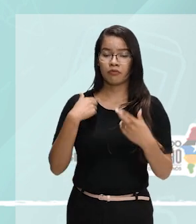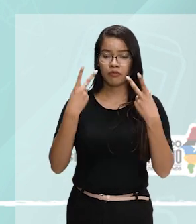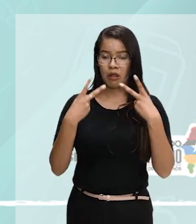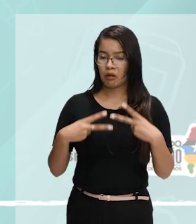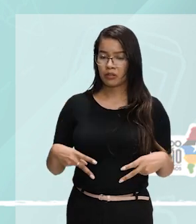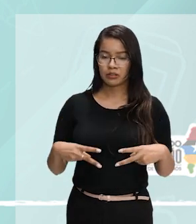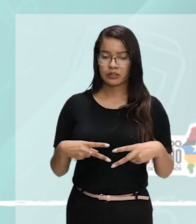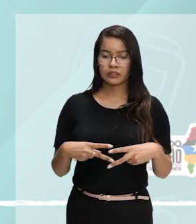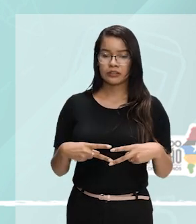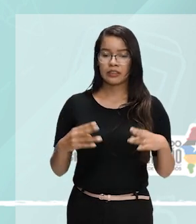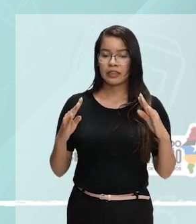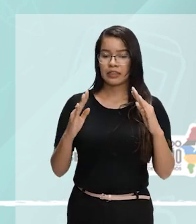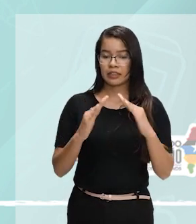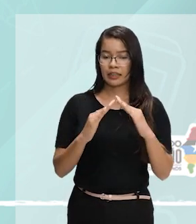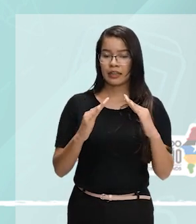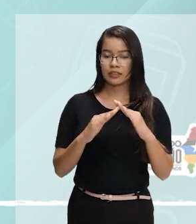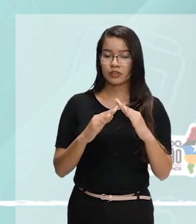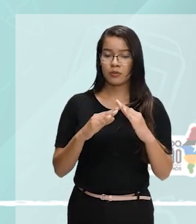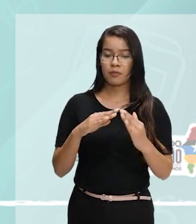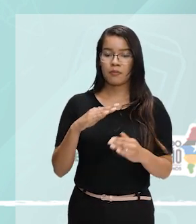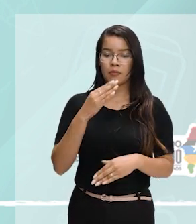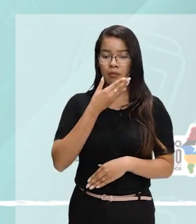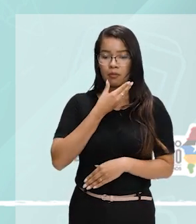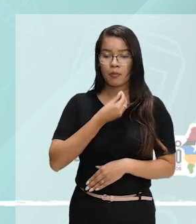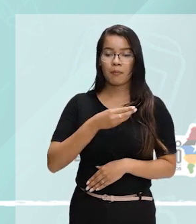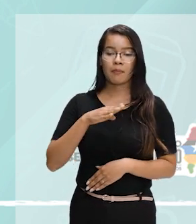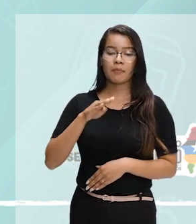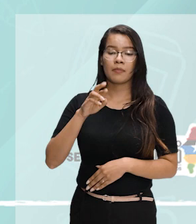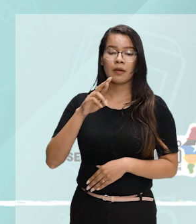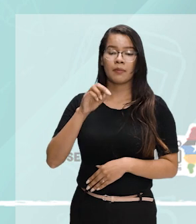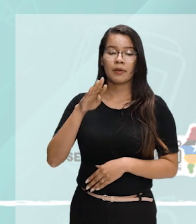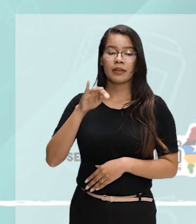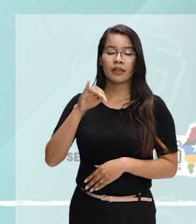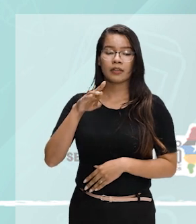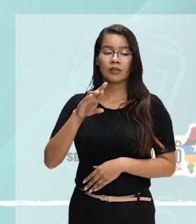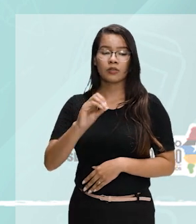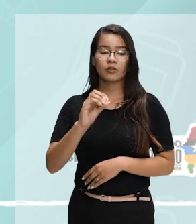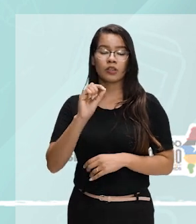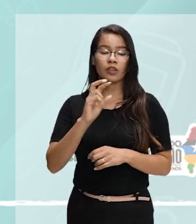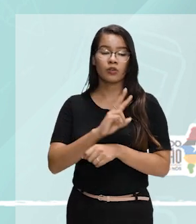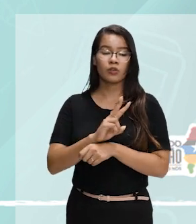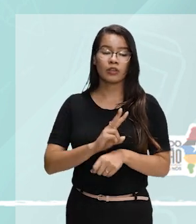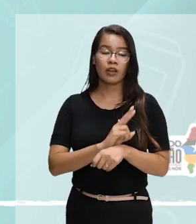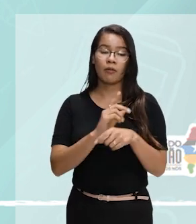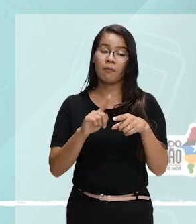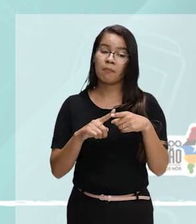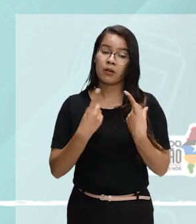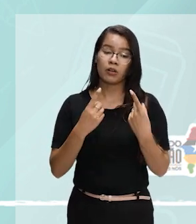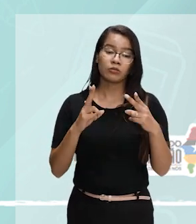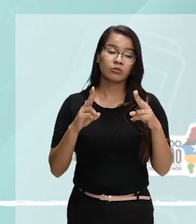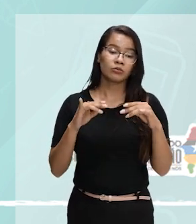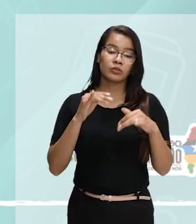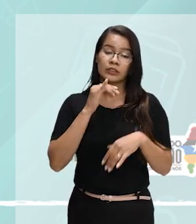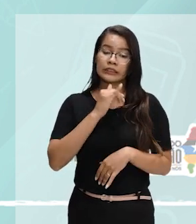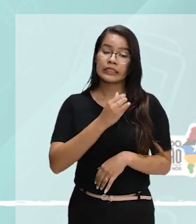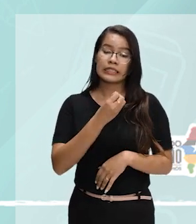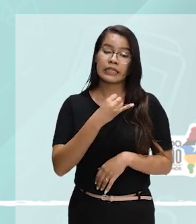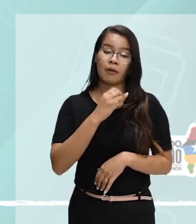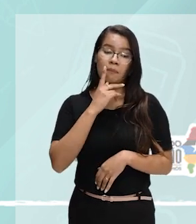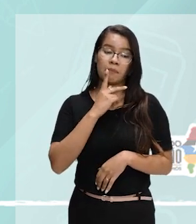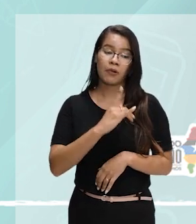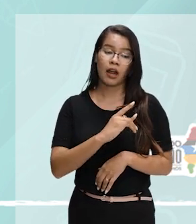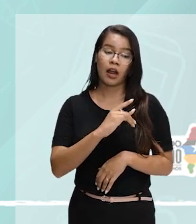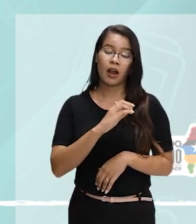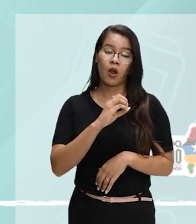um barbeiro que dele cuidava, porém, que nunca lhe disse se era ou não seu pai ou seu parente,